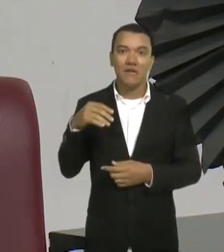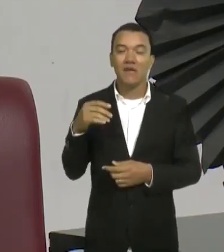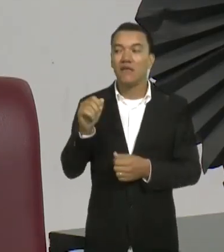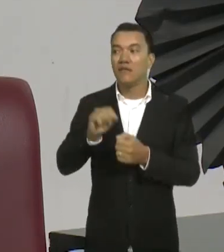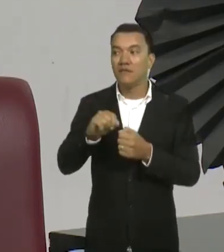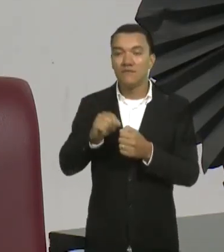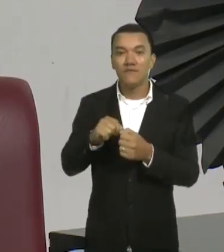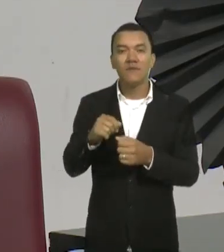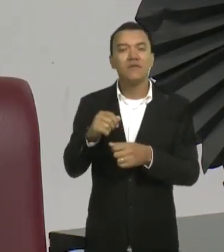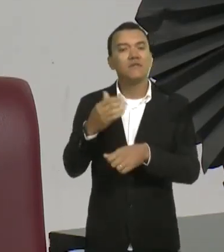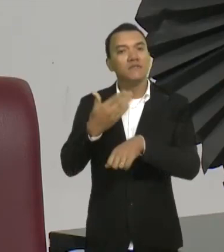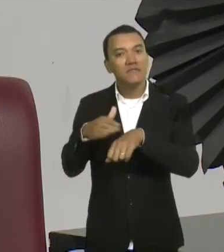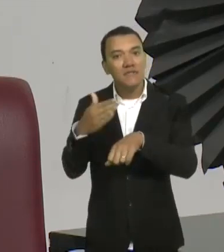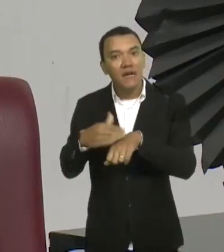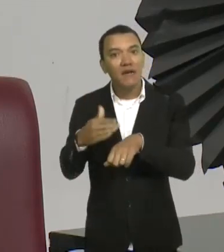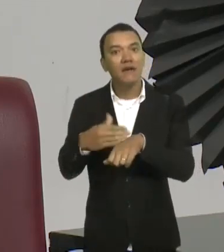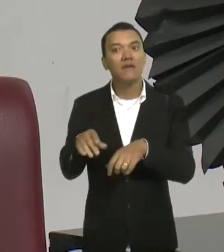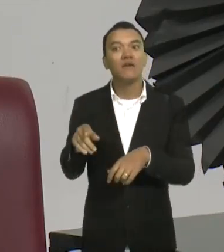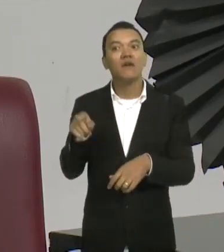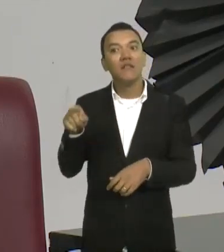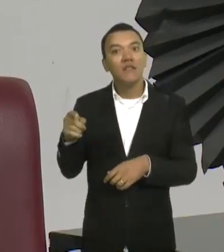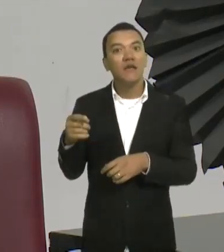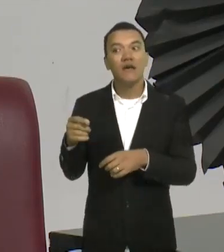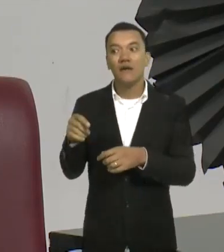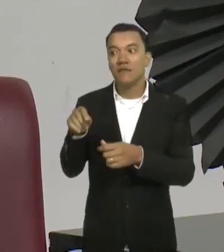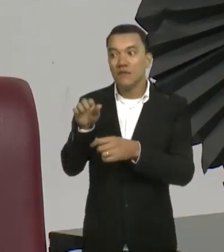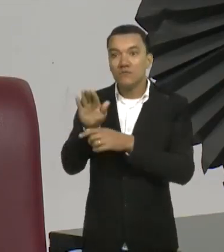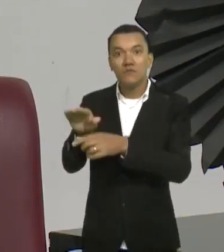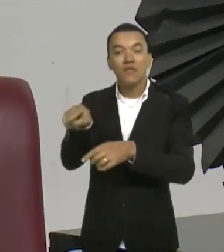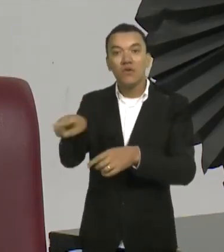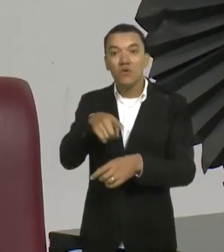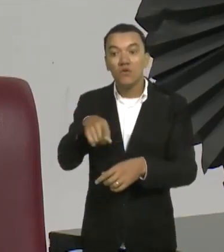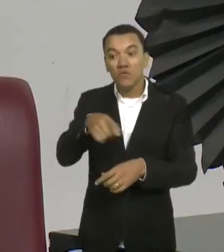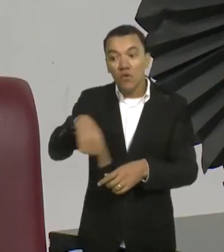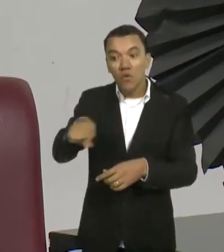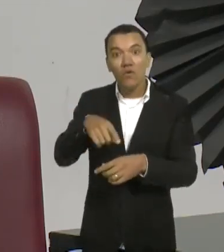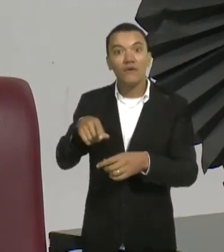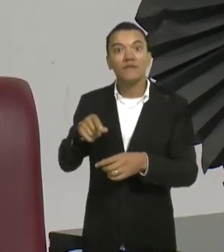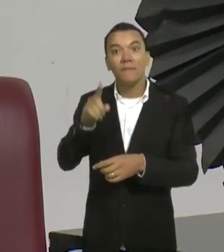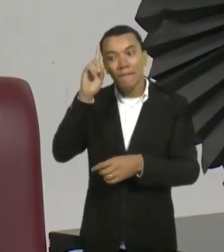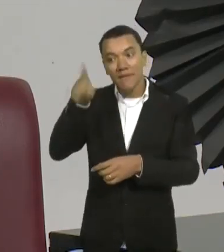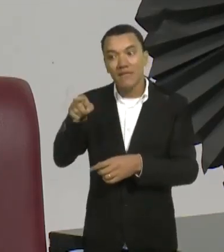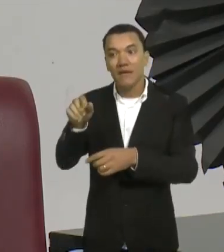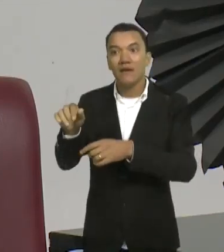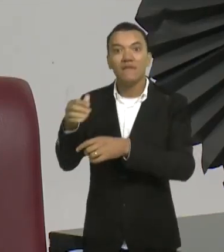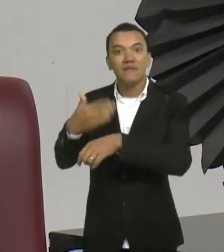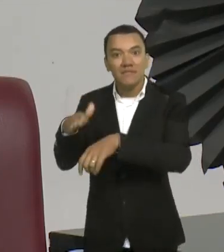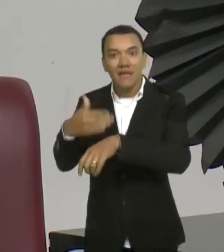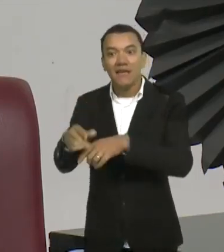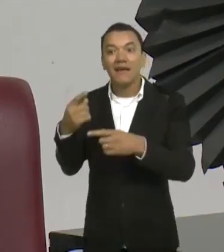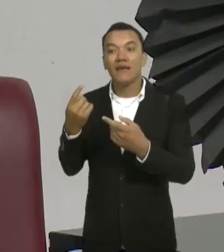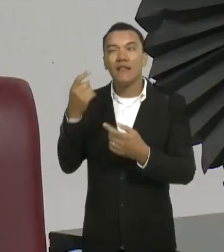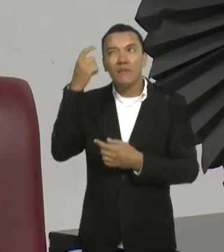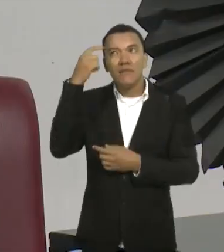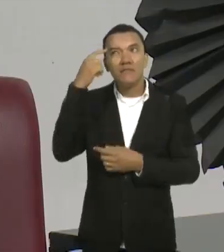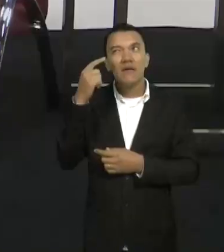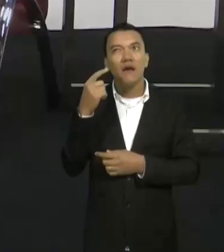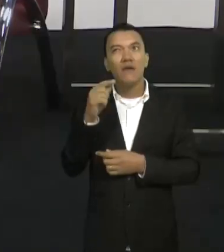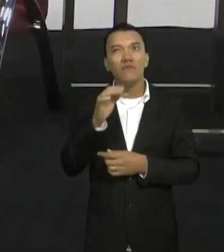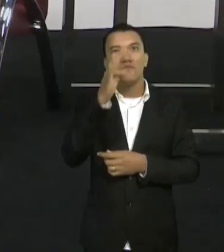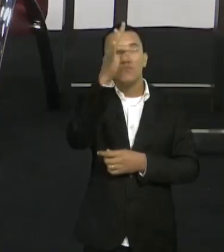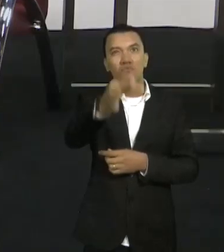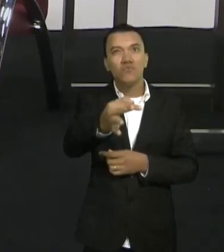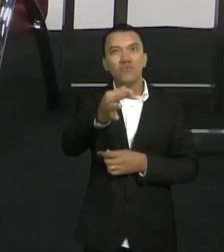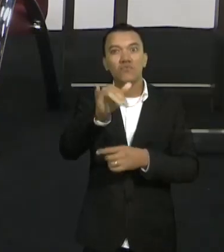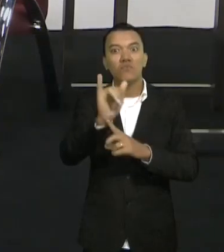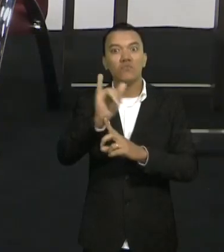ensaios, ela fazia a gente ensaiar direto, porque um dia ela ia levar o boi para outro estado. Então, não queria fazer feio, né?